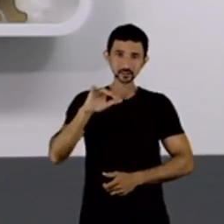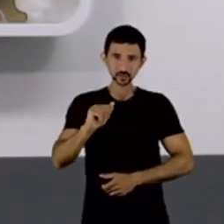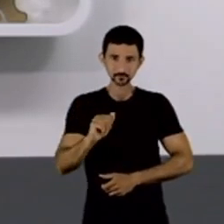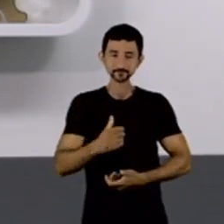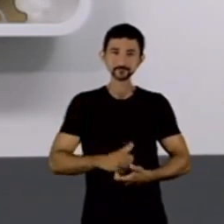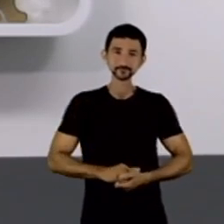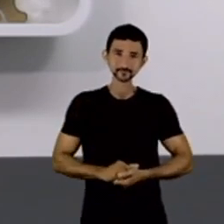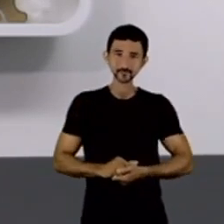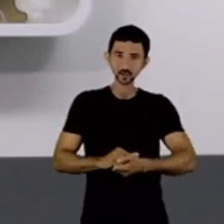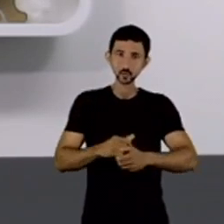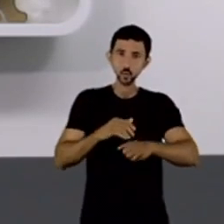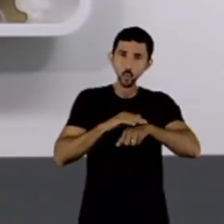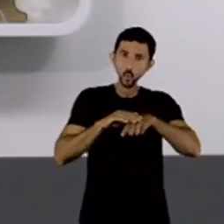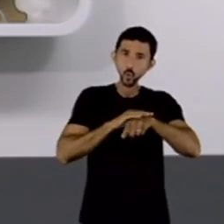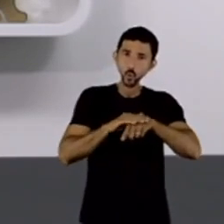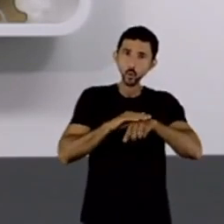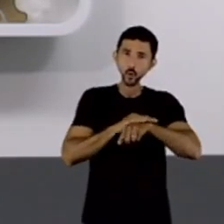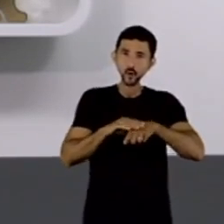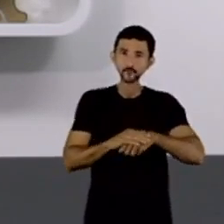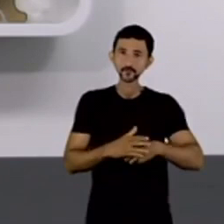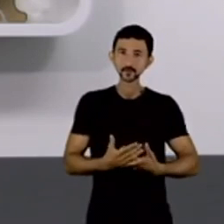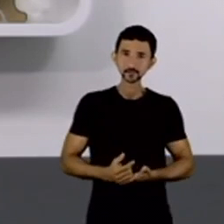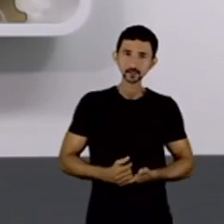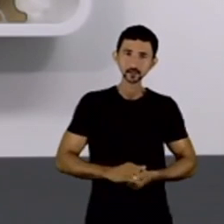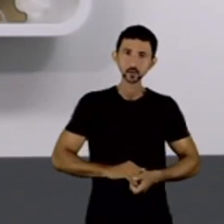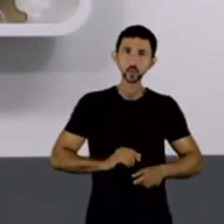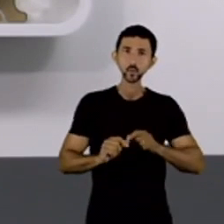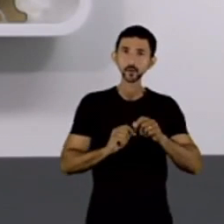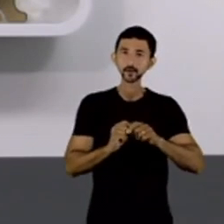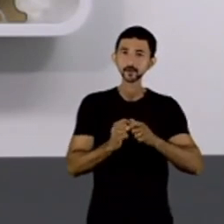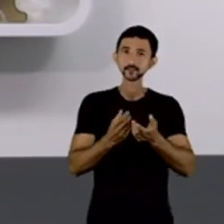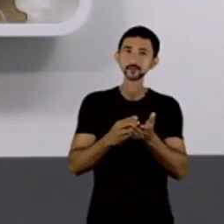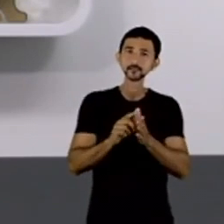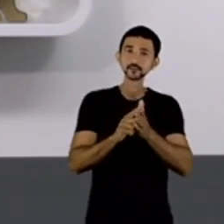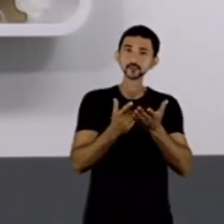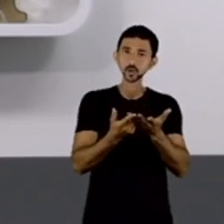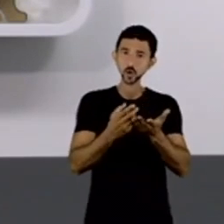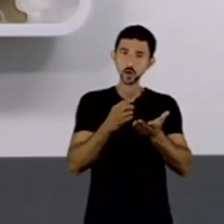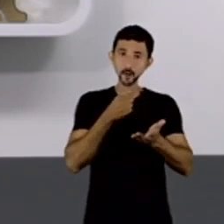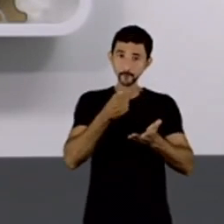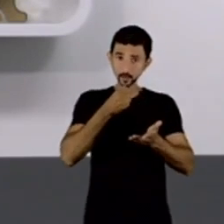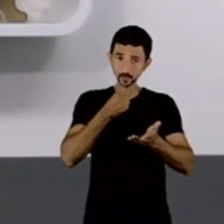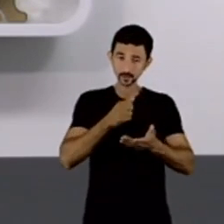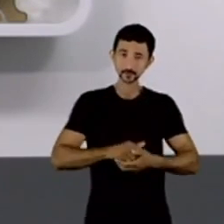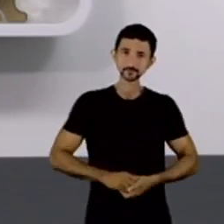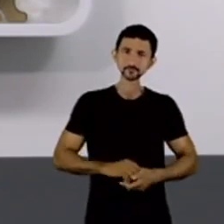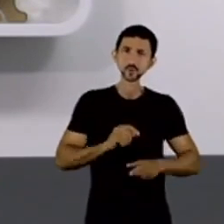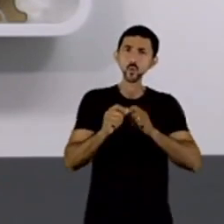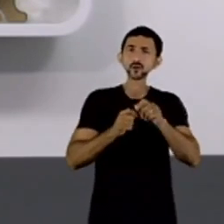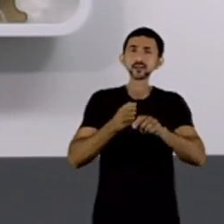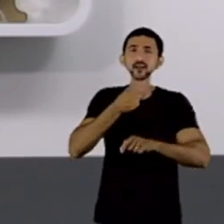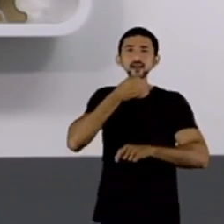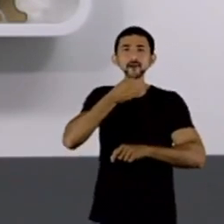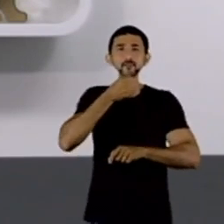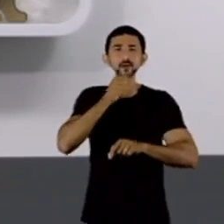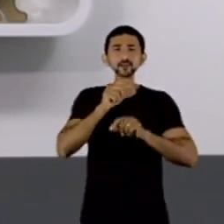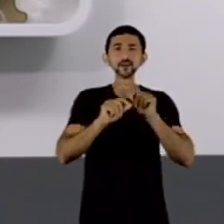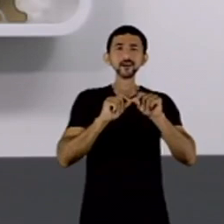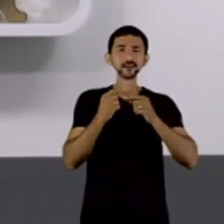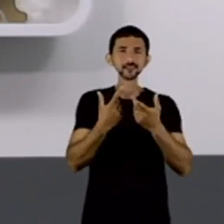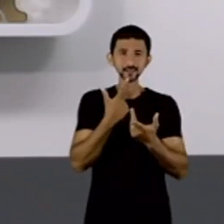bater um papo comigo hoje sobre o gênero reportagem. Você sabe o que é uma